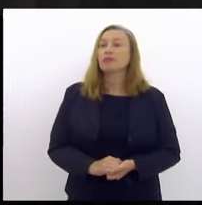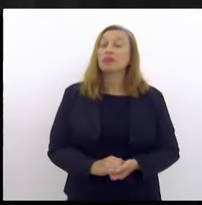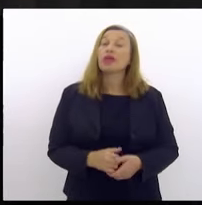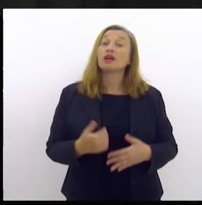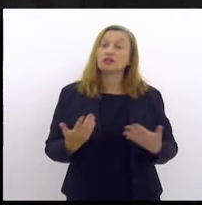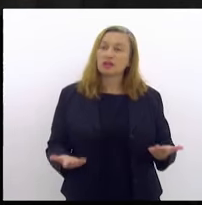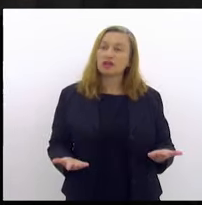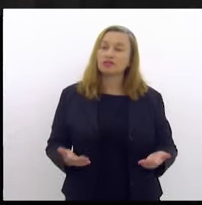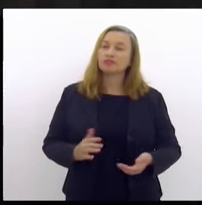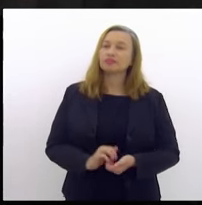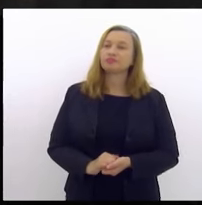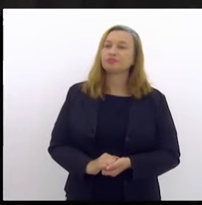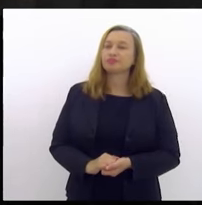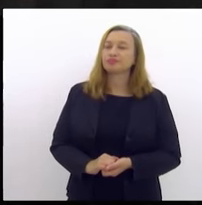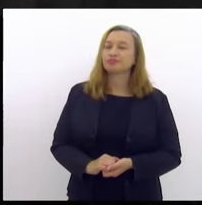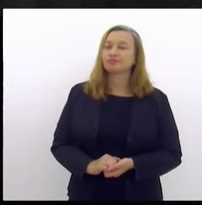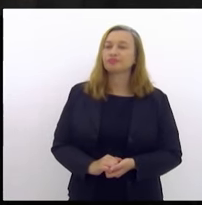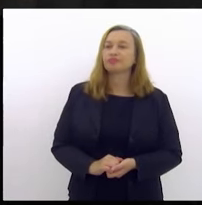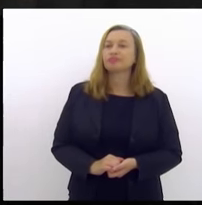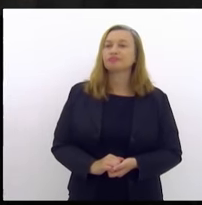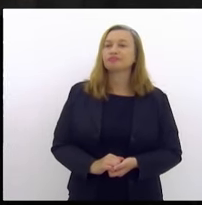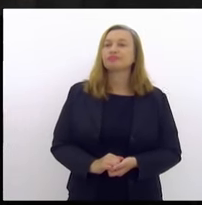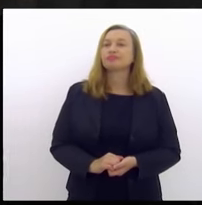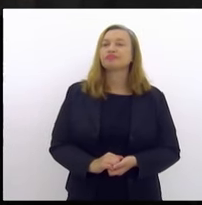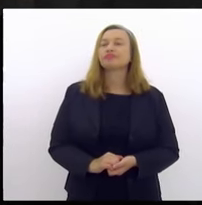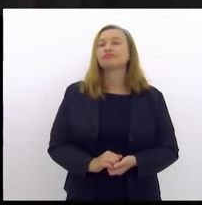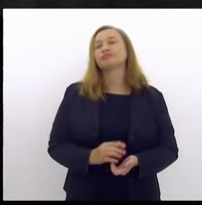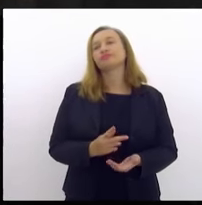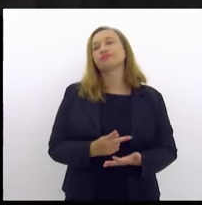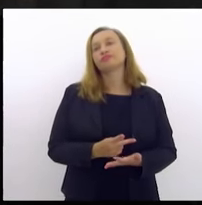Dito isso, do vice-iniciativa,